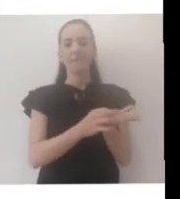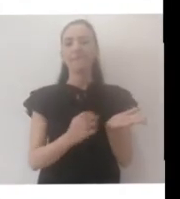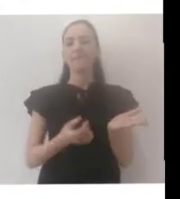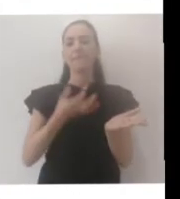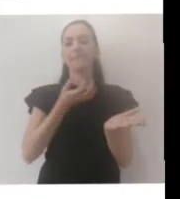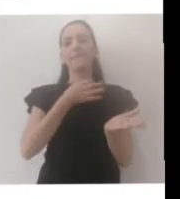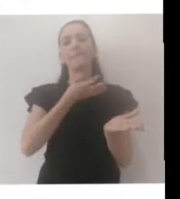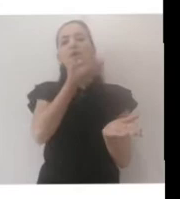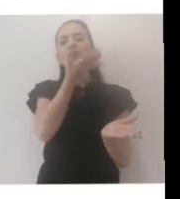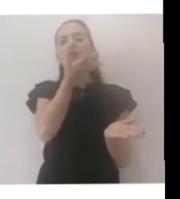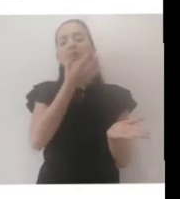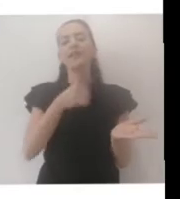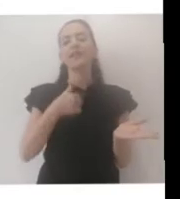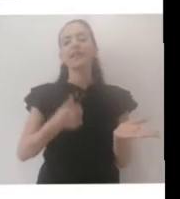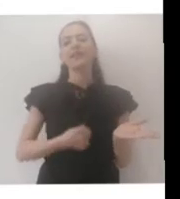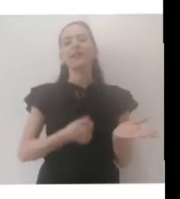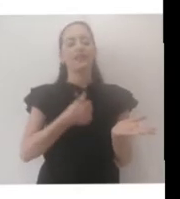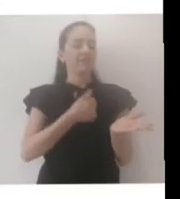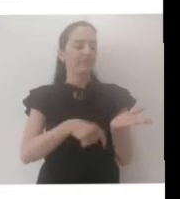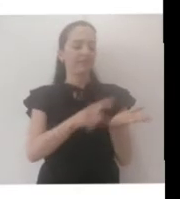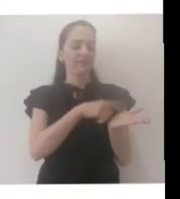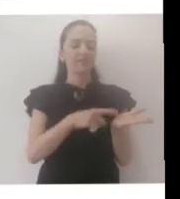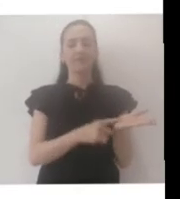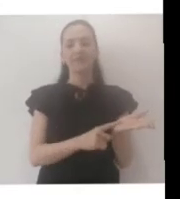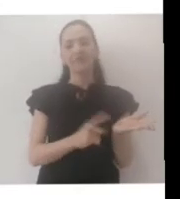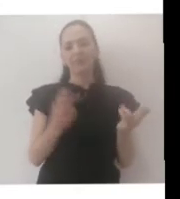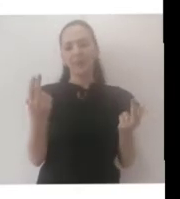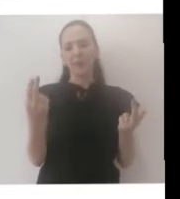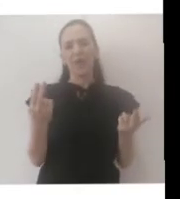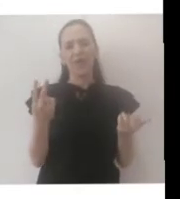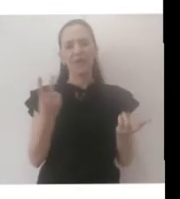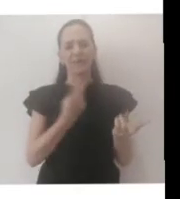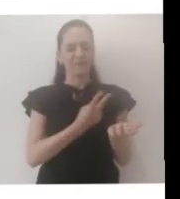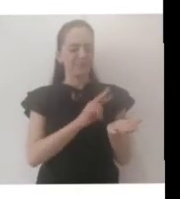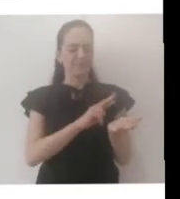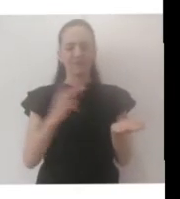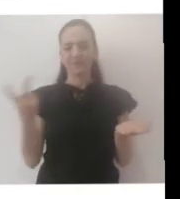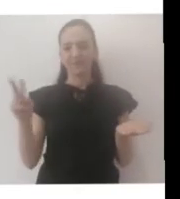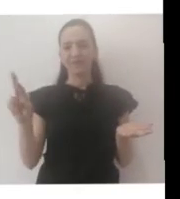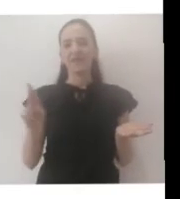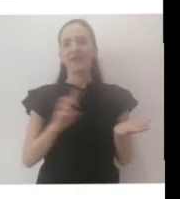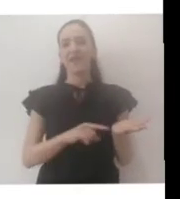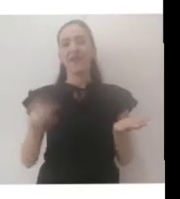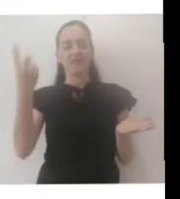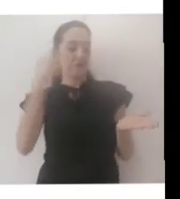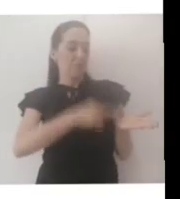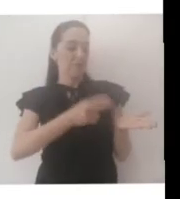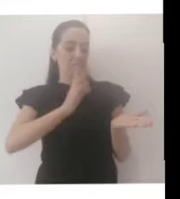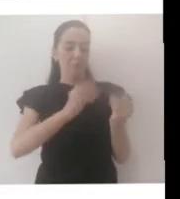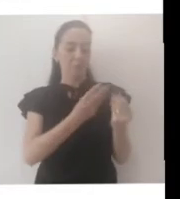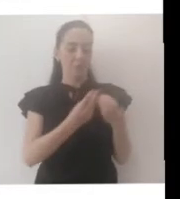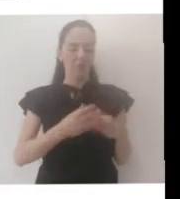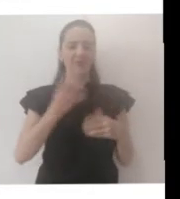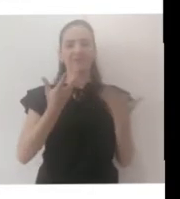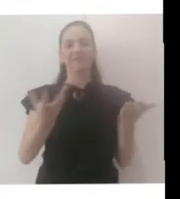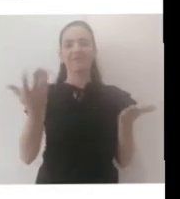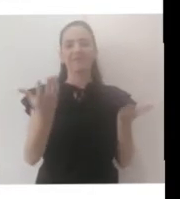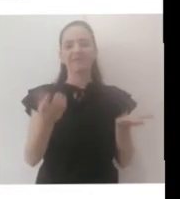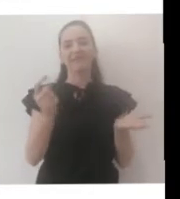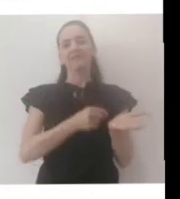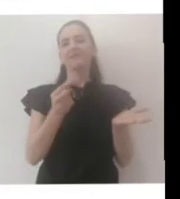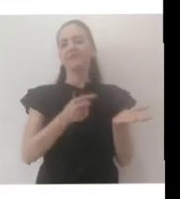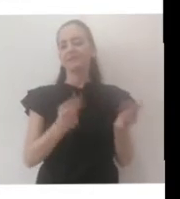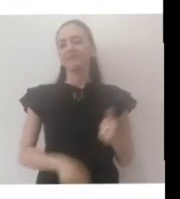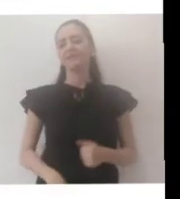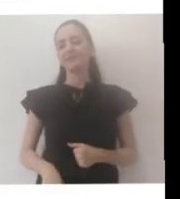essa concepção de quantidade, de que R$2 vale mais que vale a mesma coisa. Então, é nessa linha